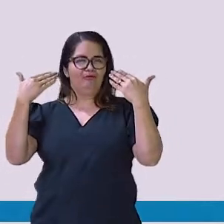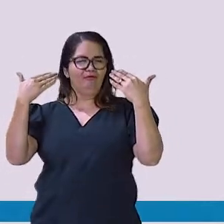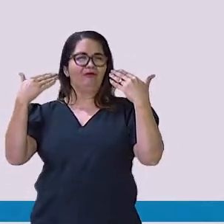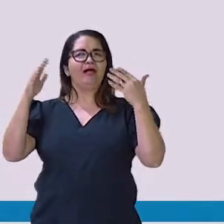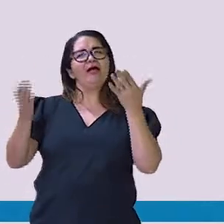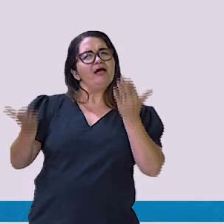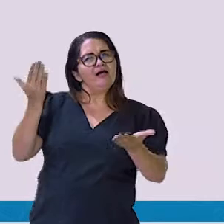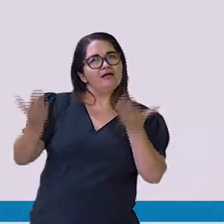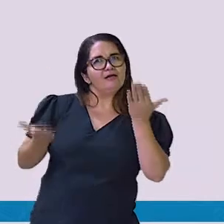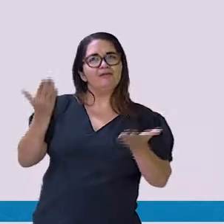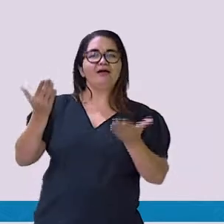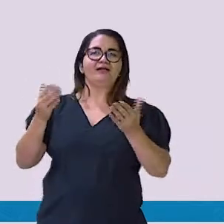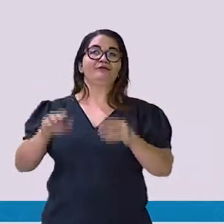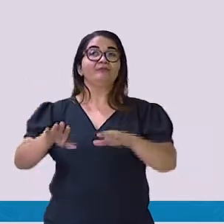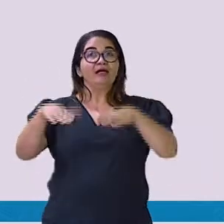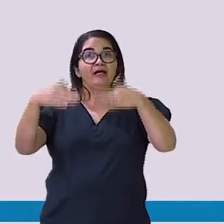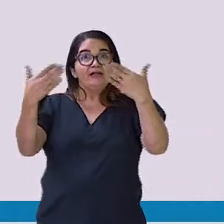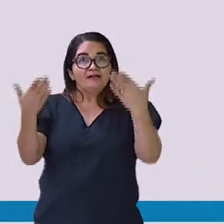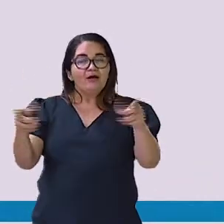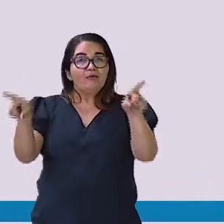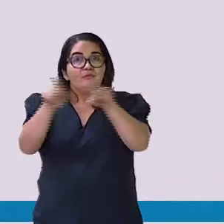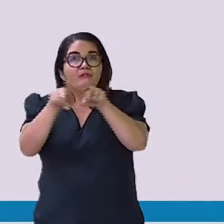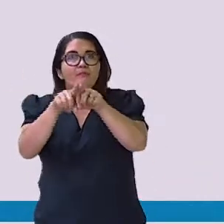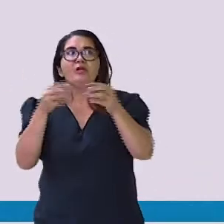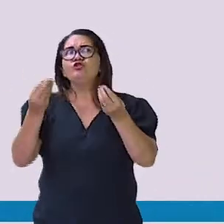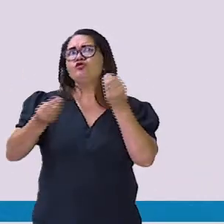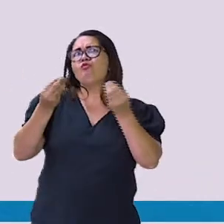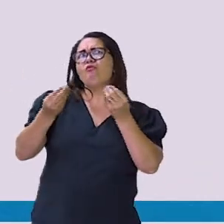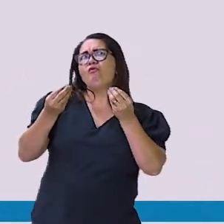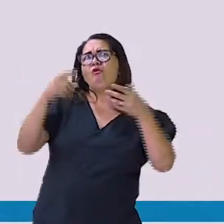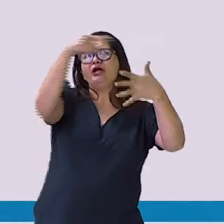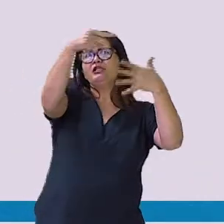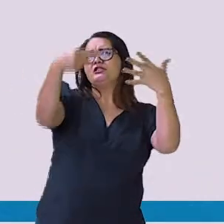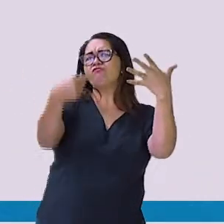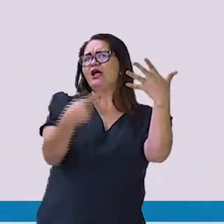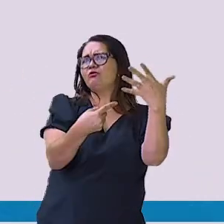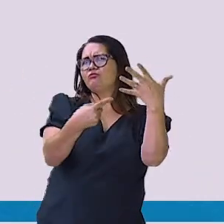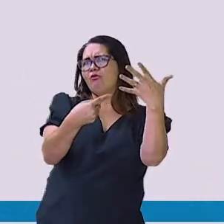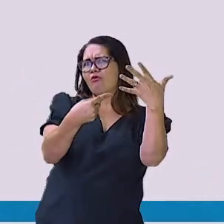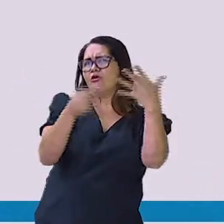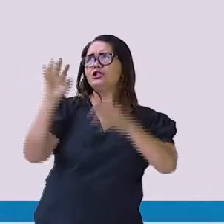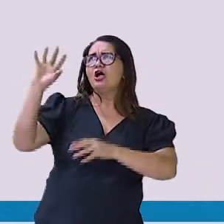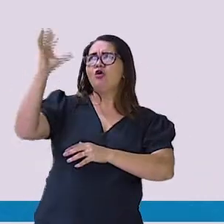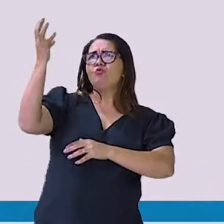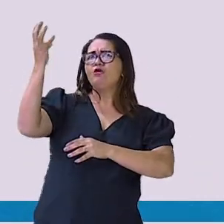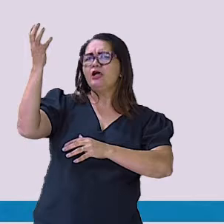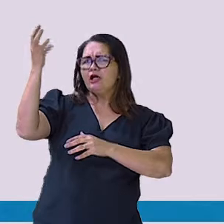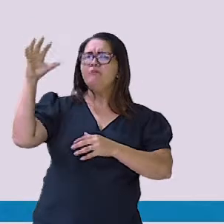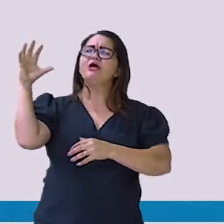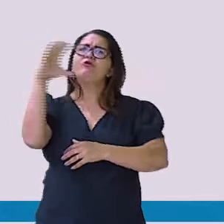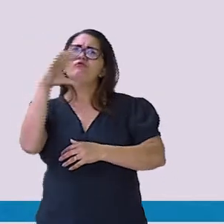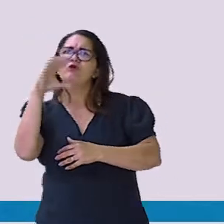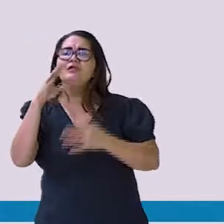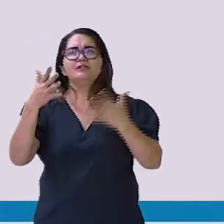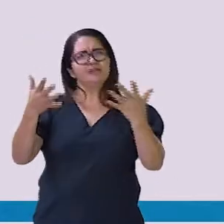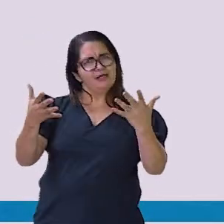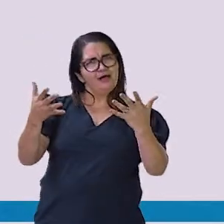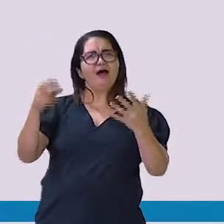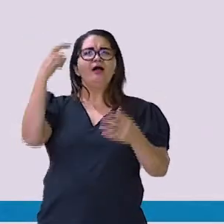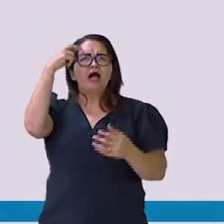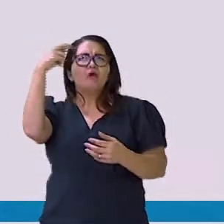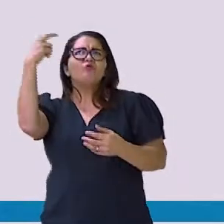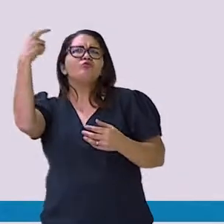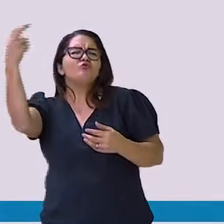nas políticas, até mesmo nós vimos que no povoamento, não só